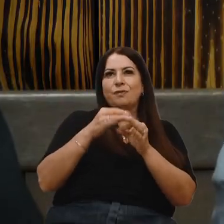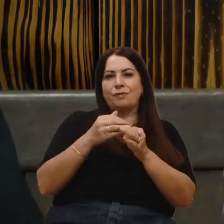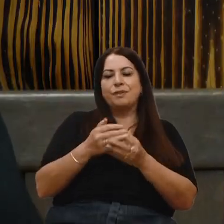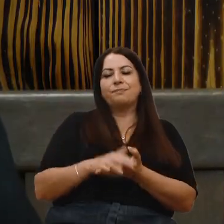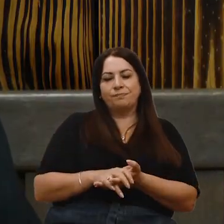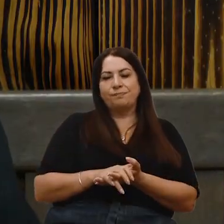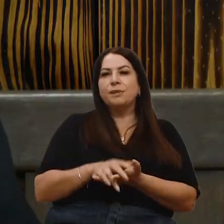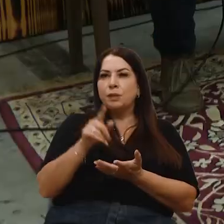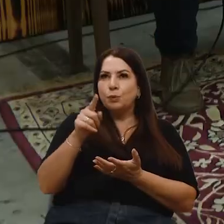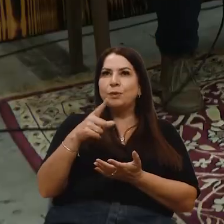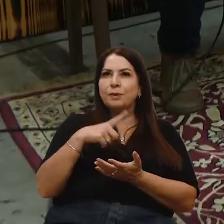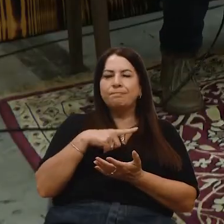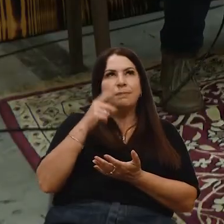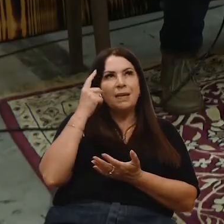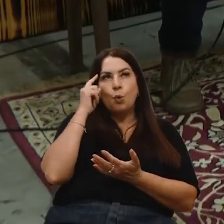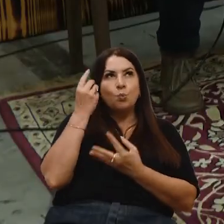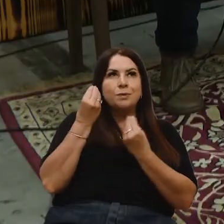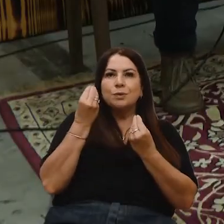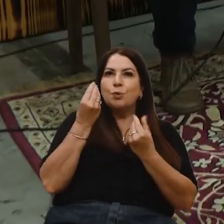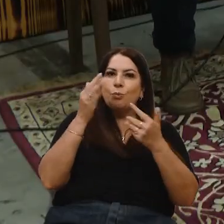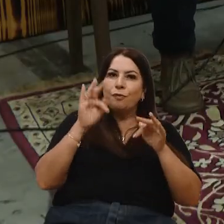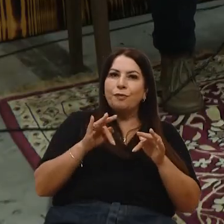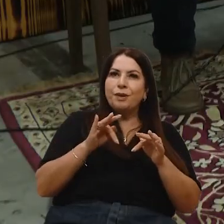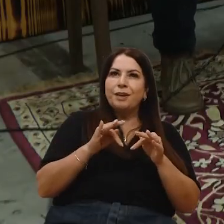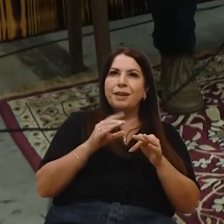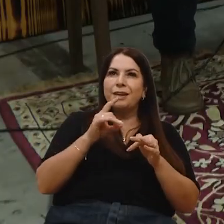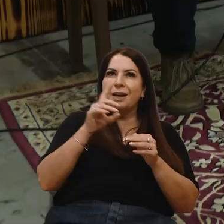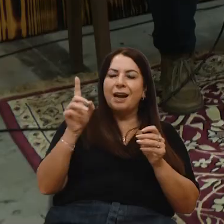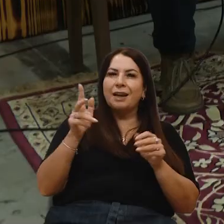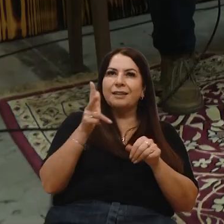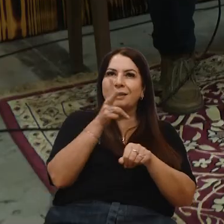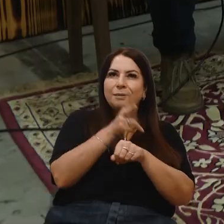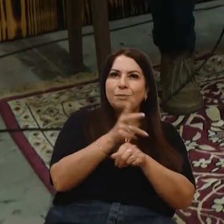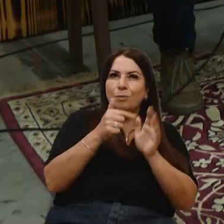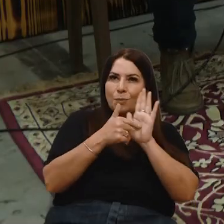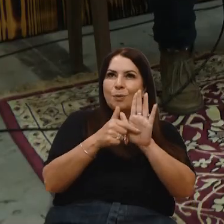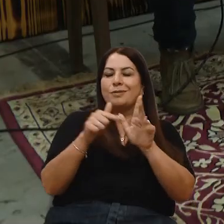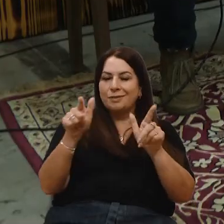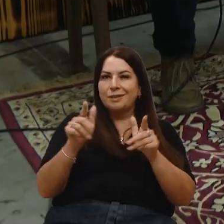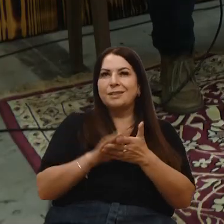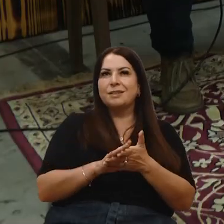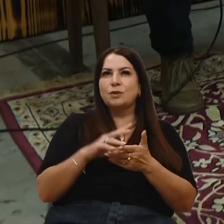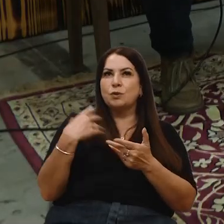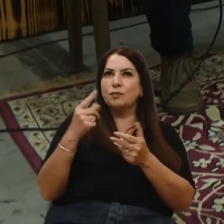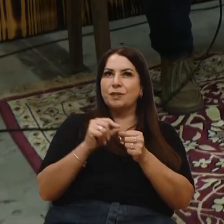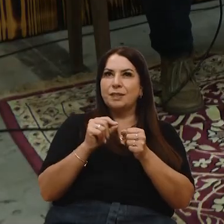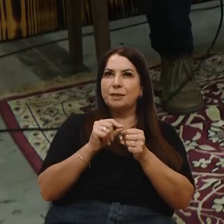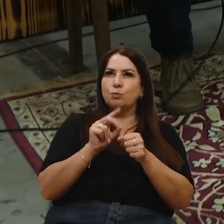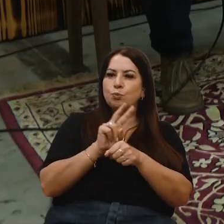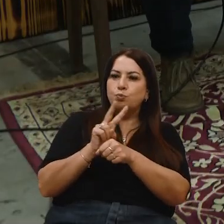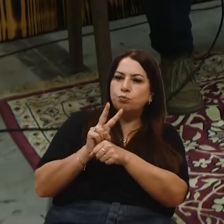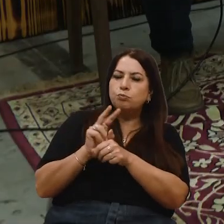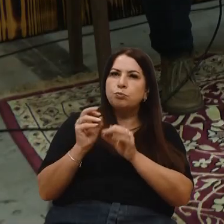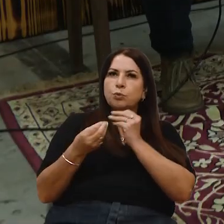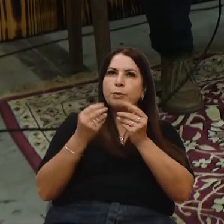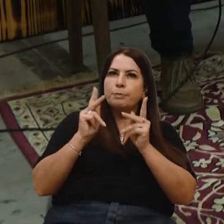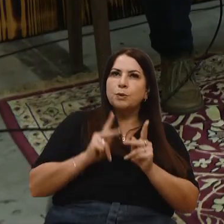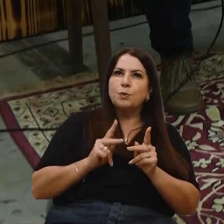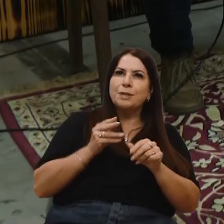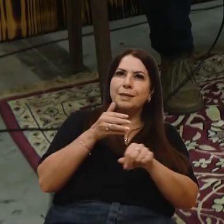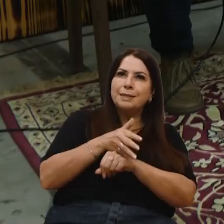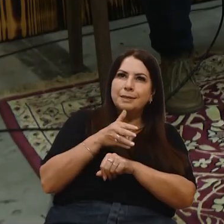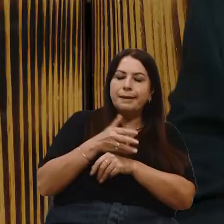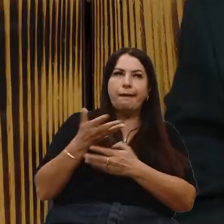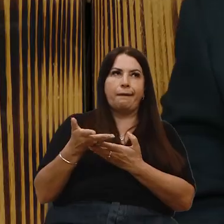Bertotto. Presidente Bertotto, para o senhor ter noção, quando termina cada transmissão dessas, nós fizemos um monitoramento de como que as